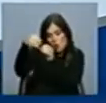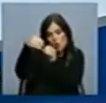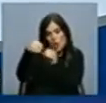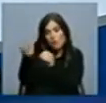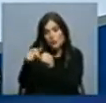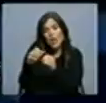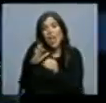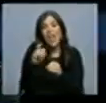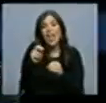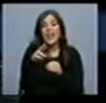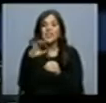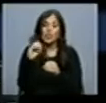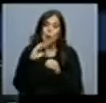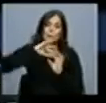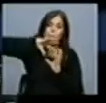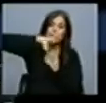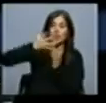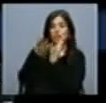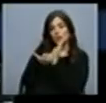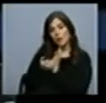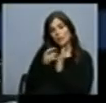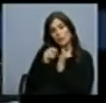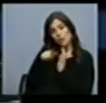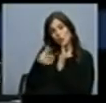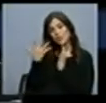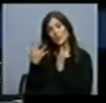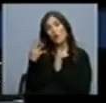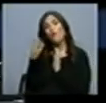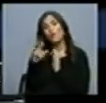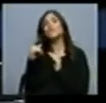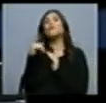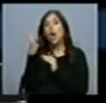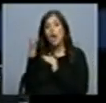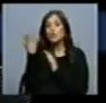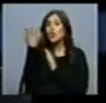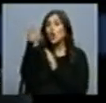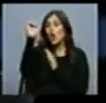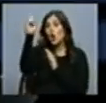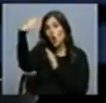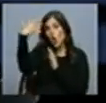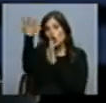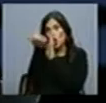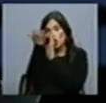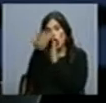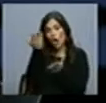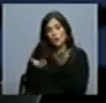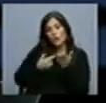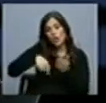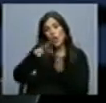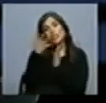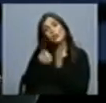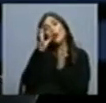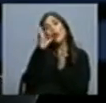exoplaneta. Recebe cerca de 3,5 vezes mais radiação do que nós recebemos do nosso próprio Sol. E,